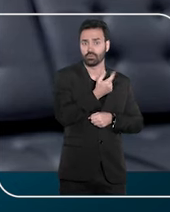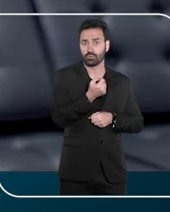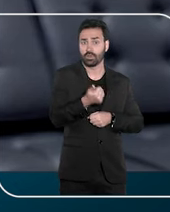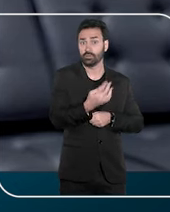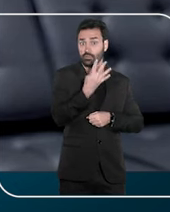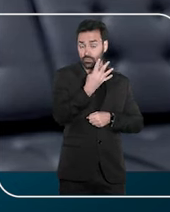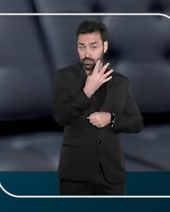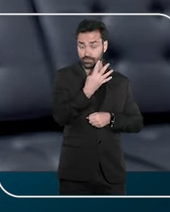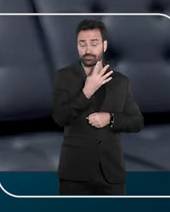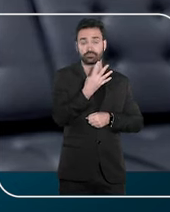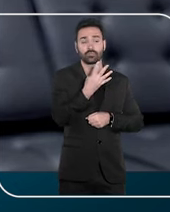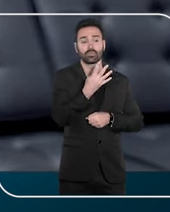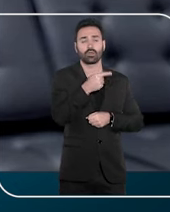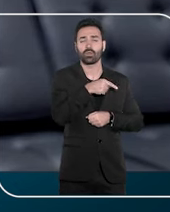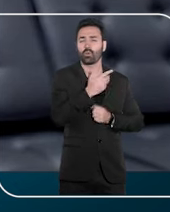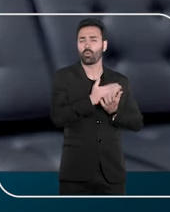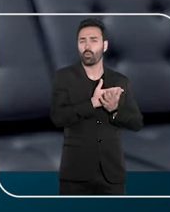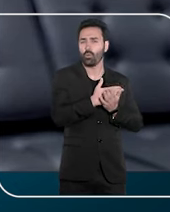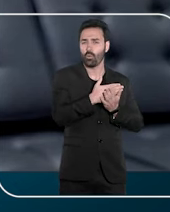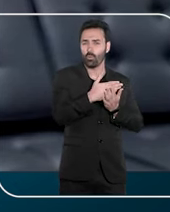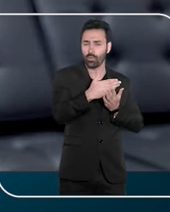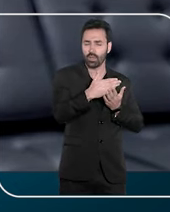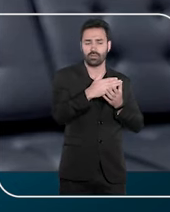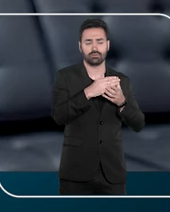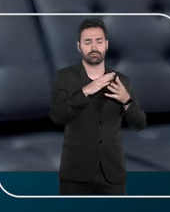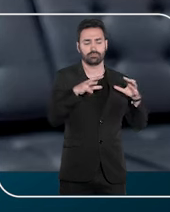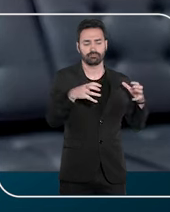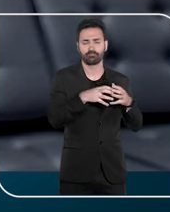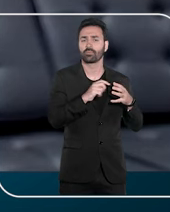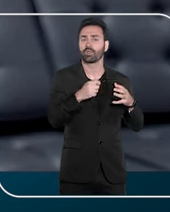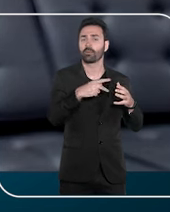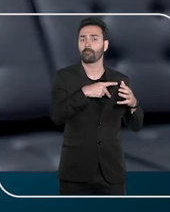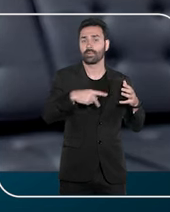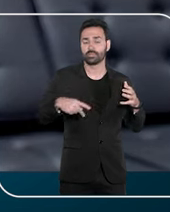inicial magnificamente presidida pelo ministro